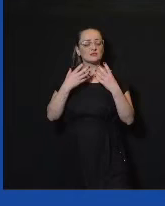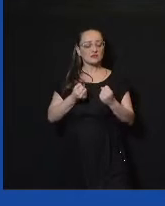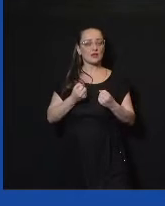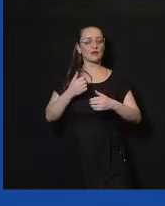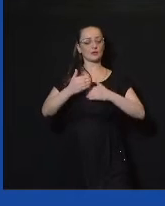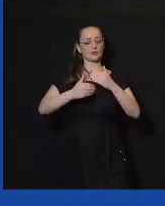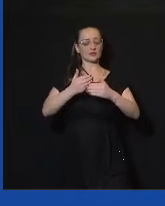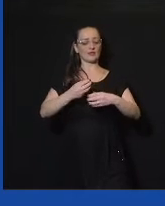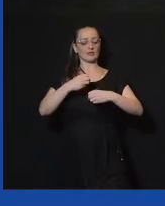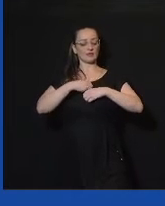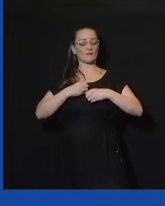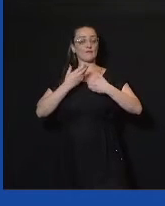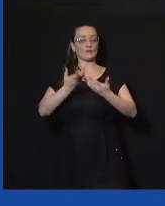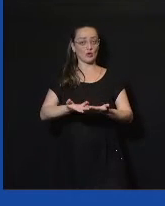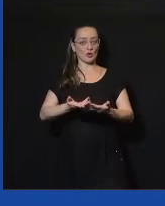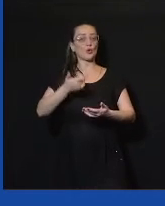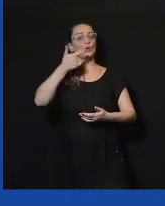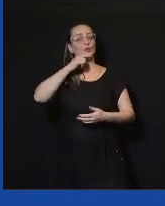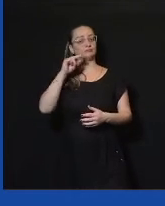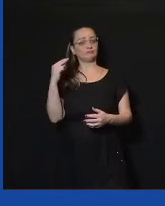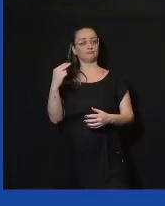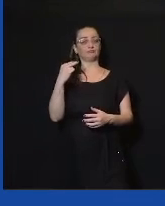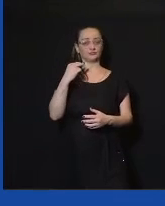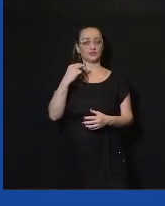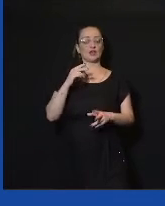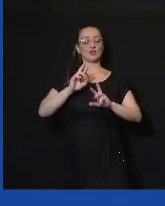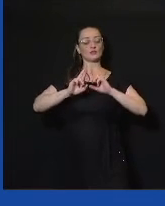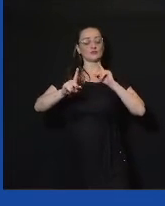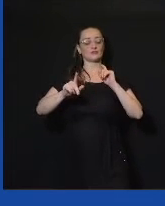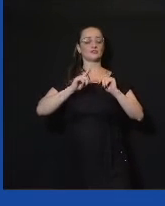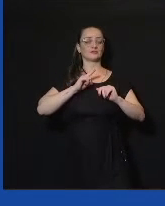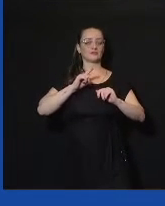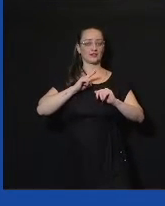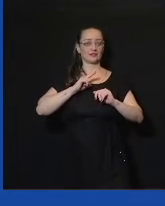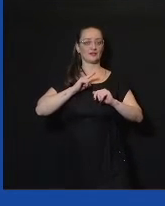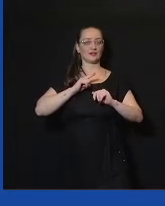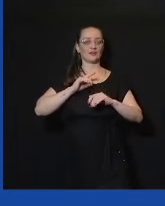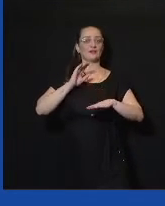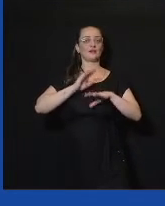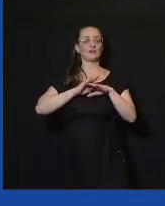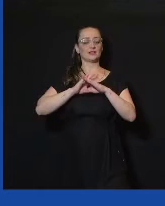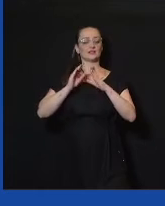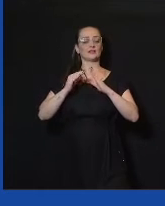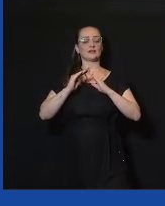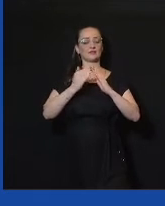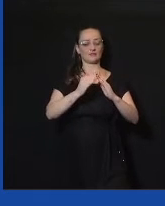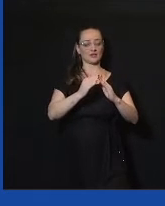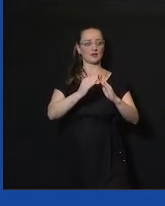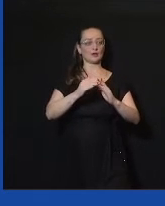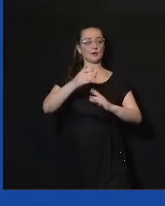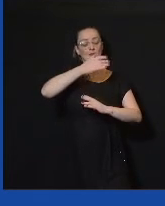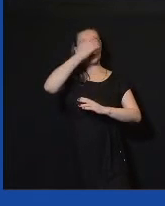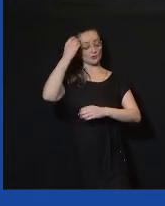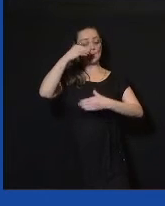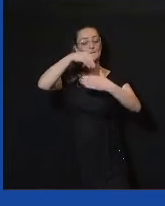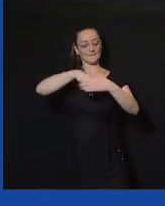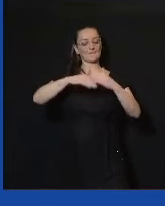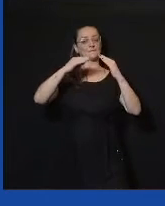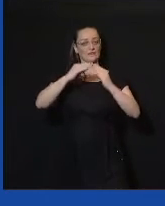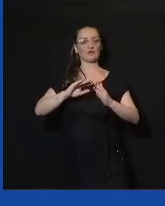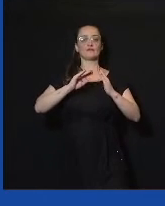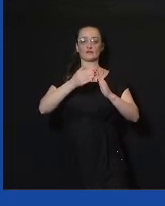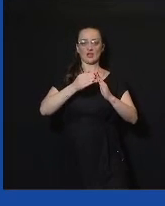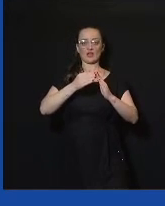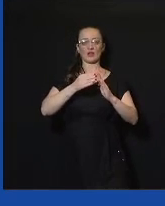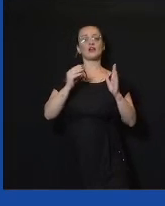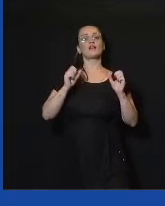dentro para fora, conseguiu enxergar essa diferença que foi feito nas favelas, porque o favelado ele enfrenta a falta de